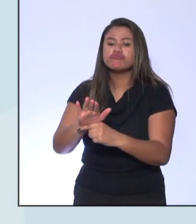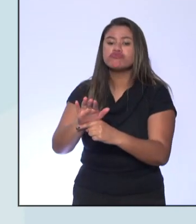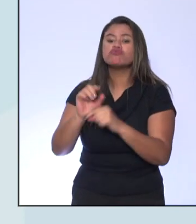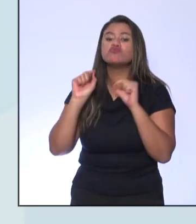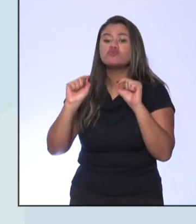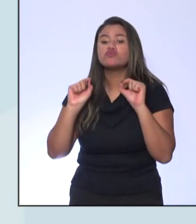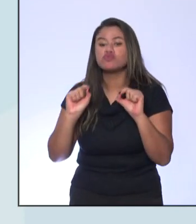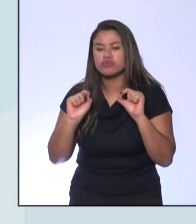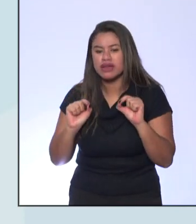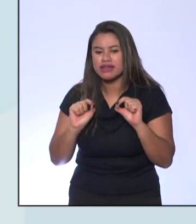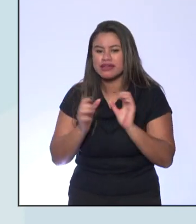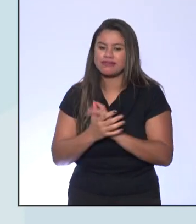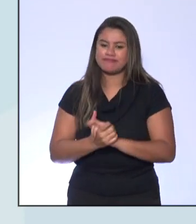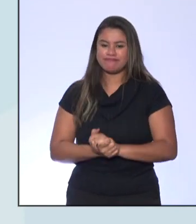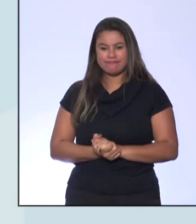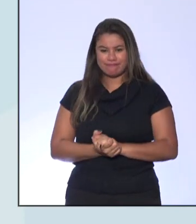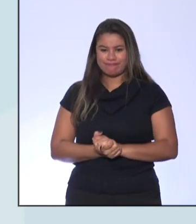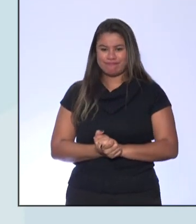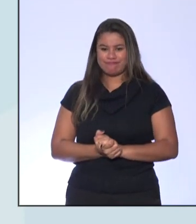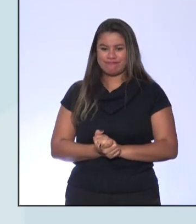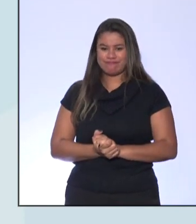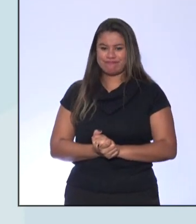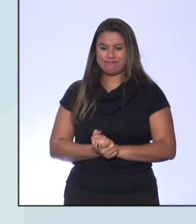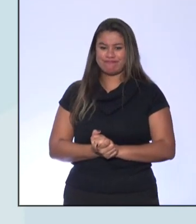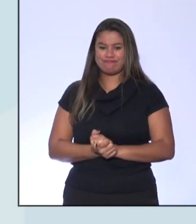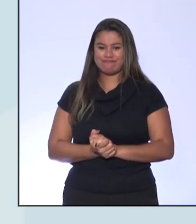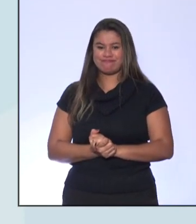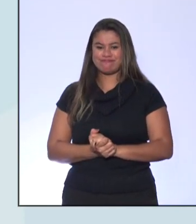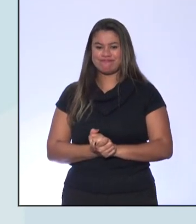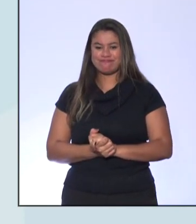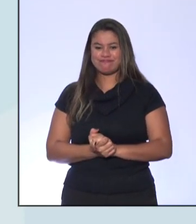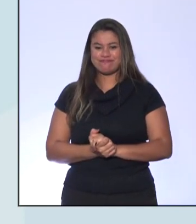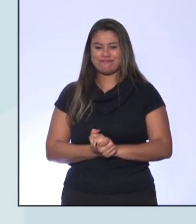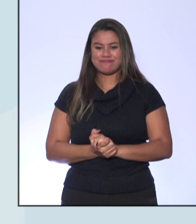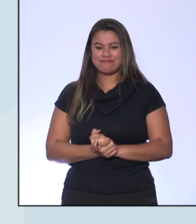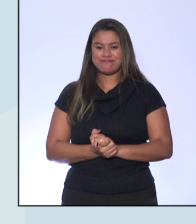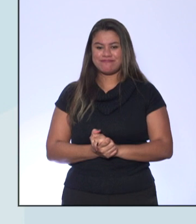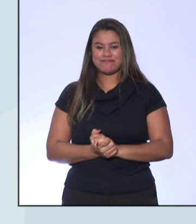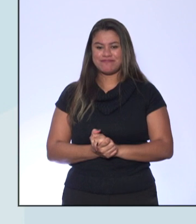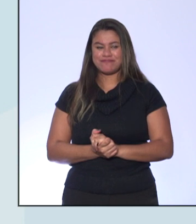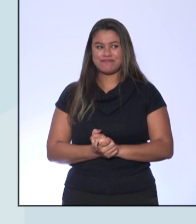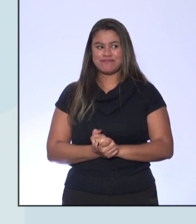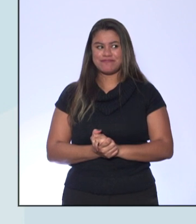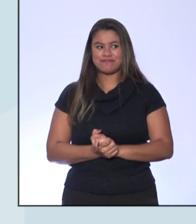moram comigo fazem para contribuir com o meu bem-estar.